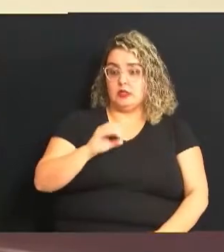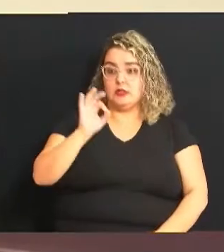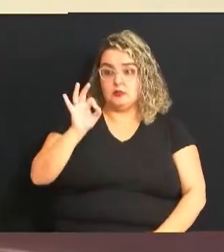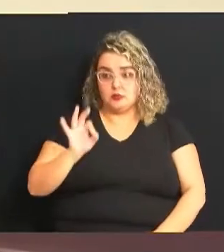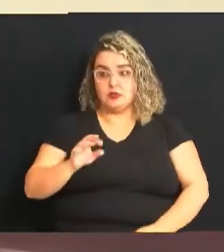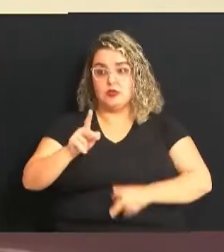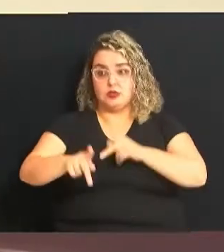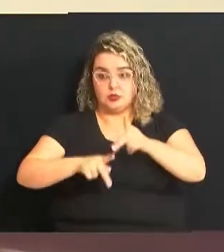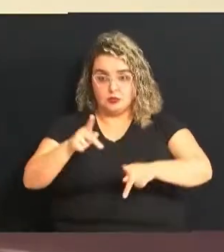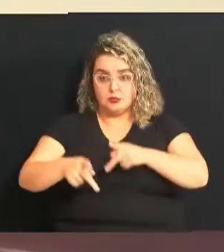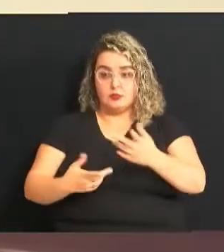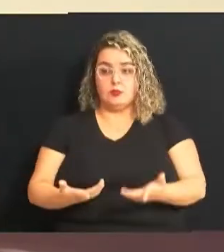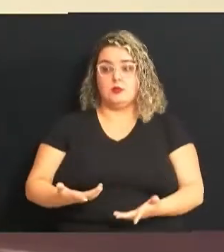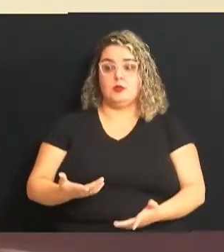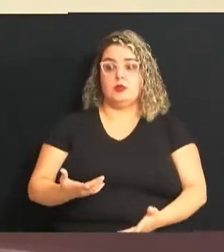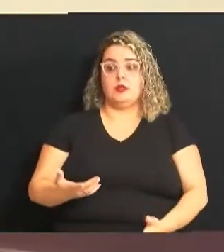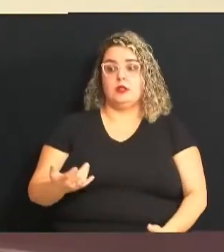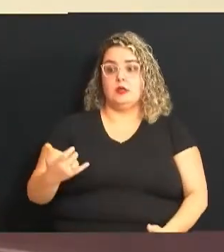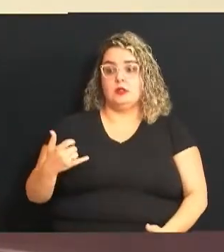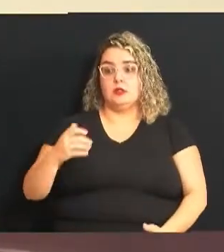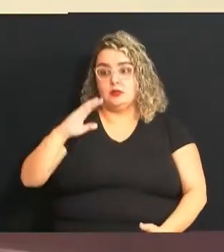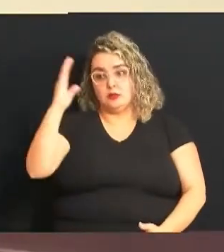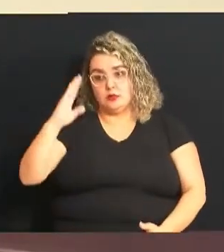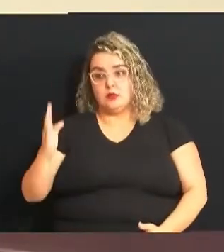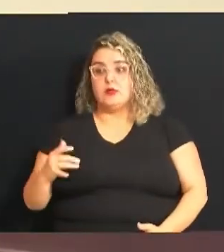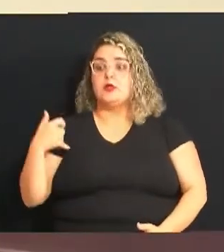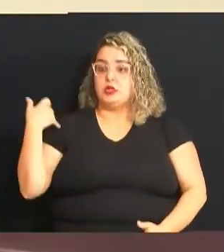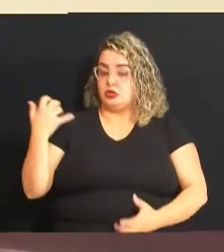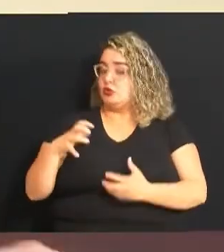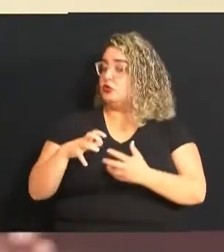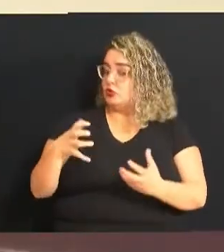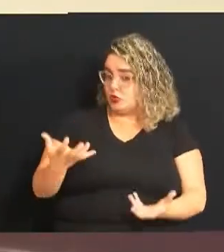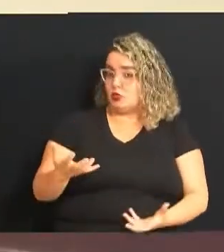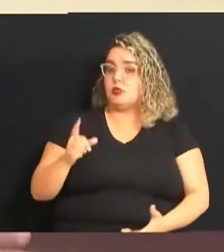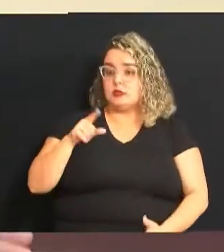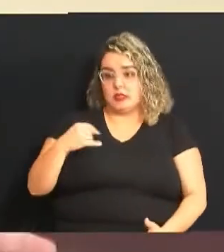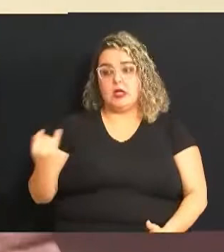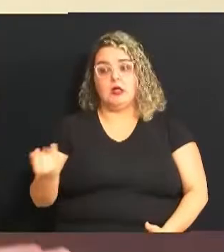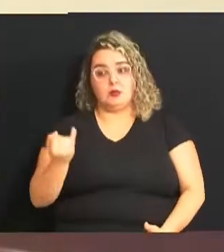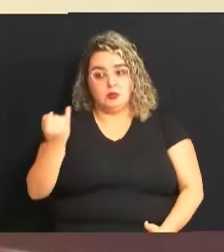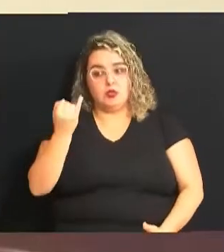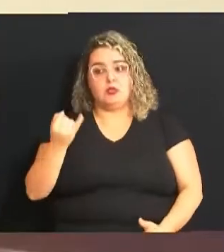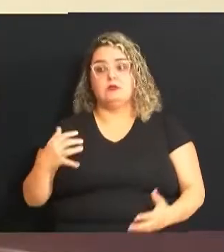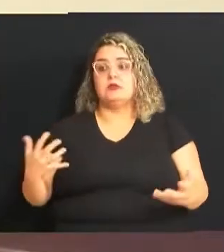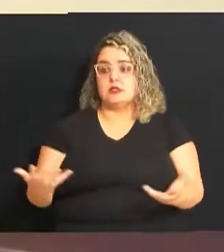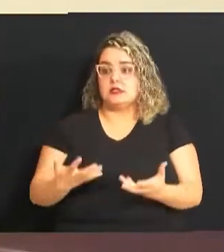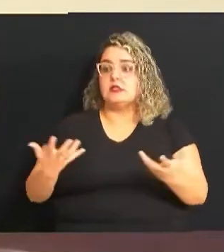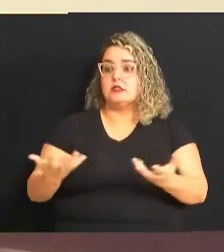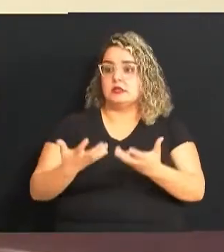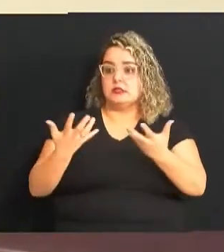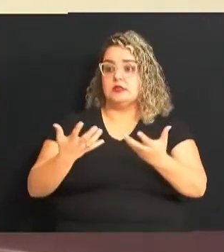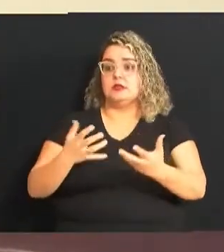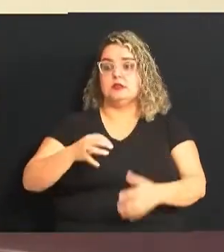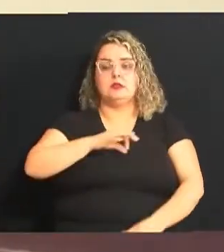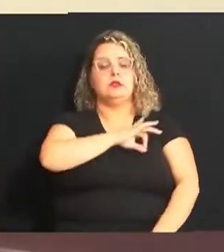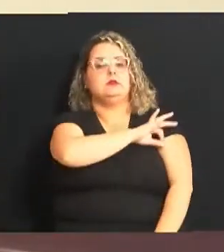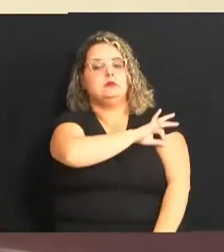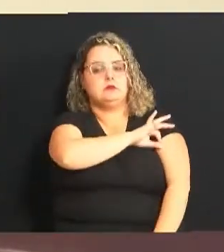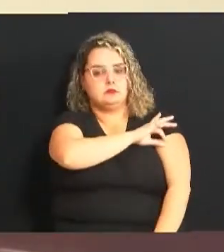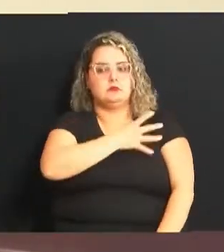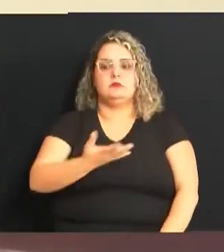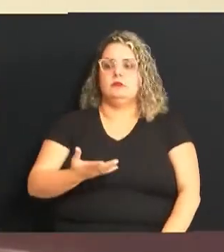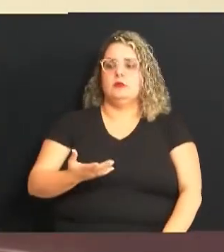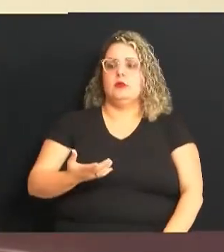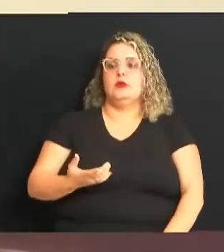população brasileira, população idosa. É muito importante essas iniciativas da prefeitura, tanto de